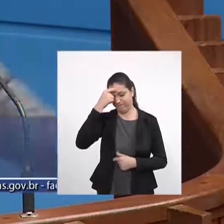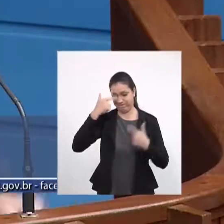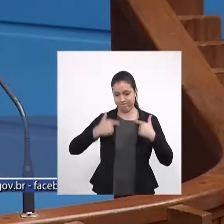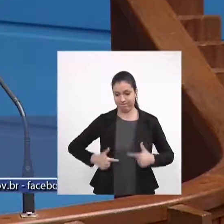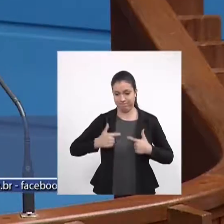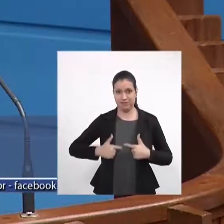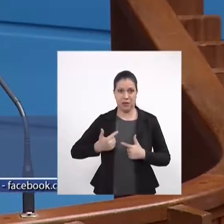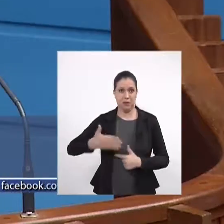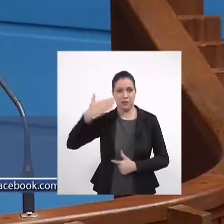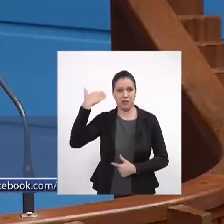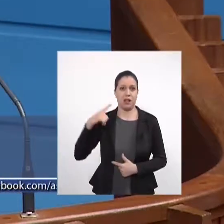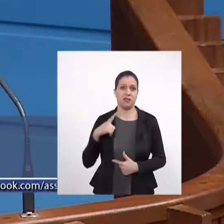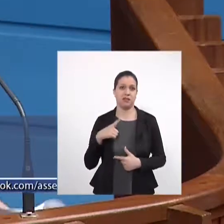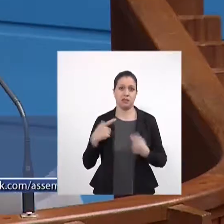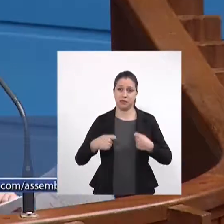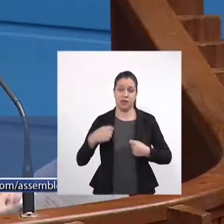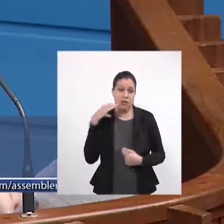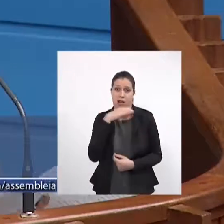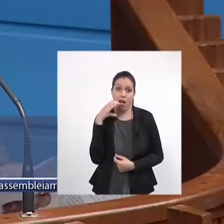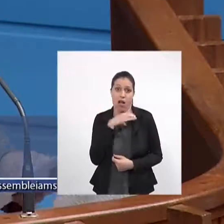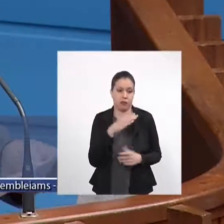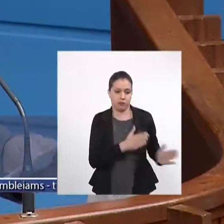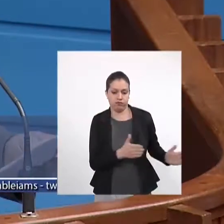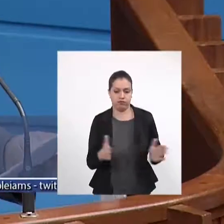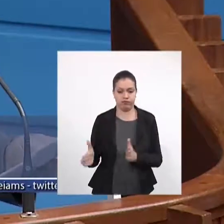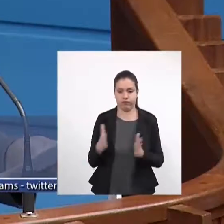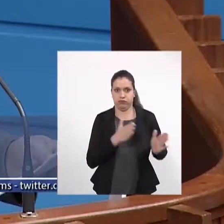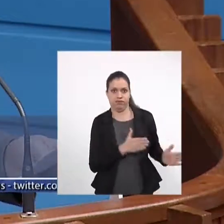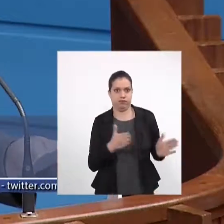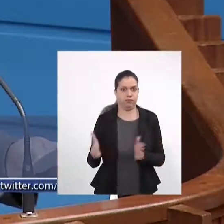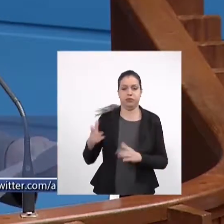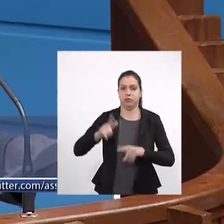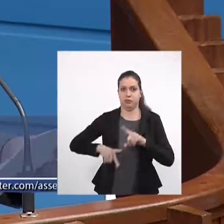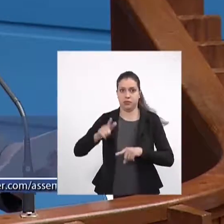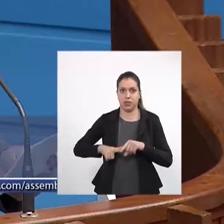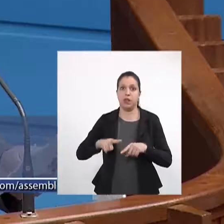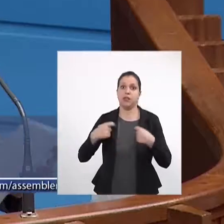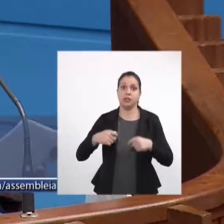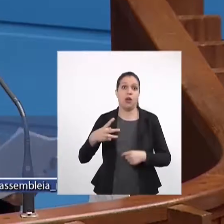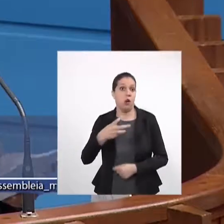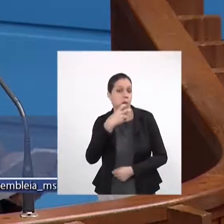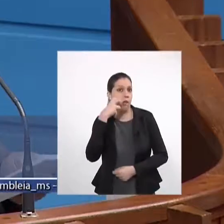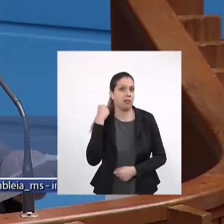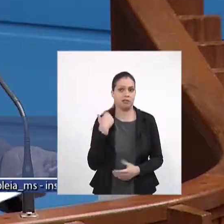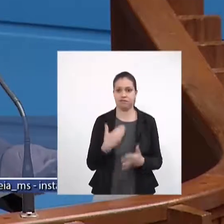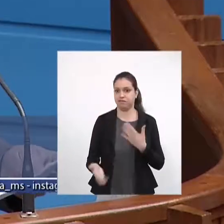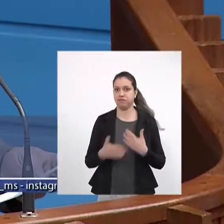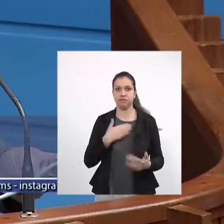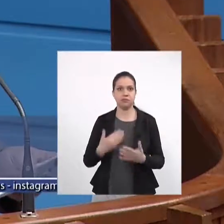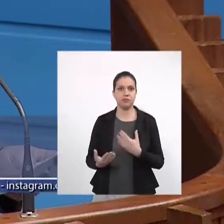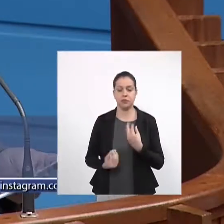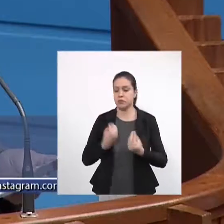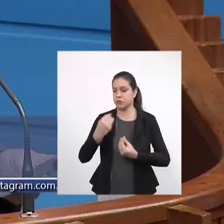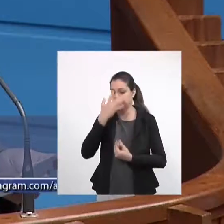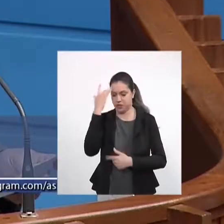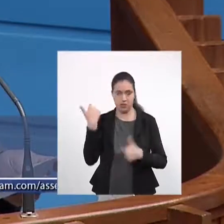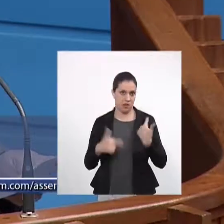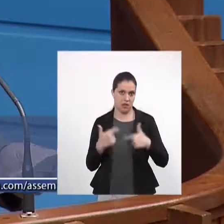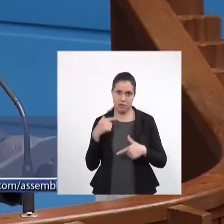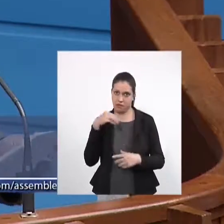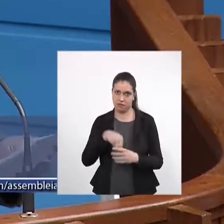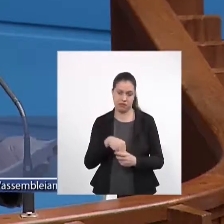sim uma forma de produção que visava essencialmente o lucro, independente da condição de seus